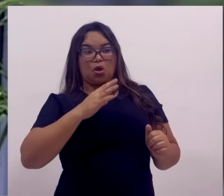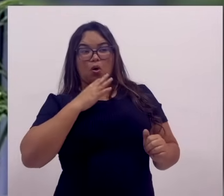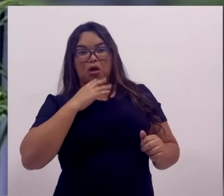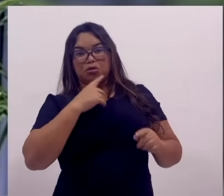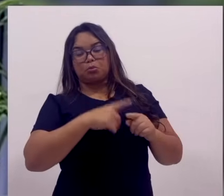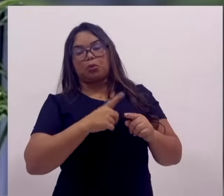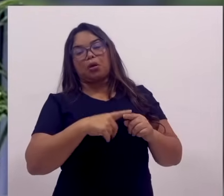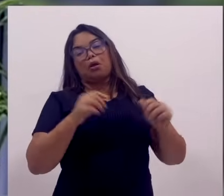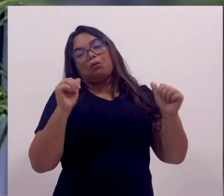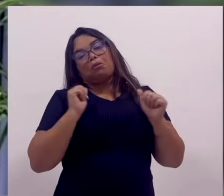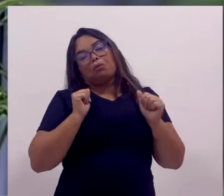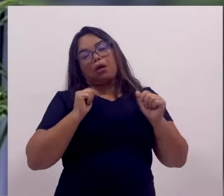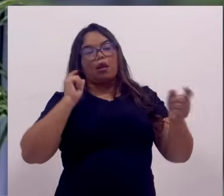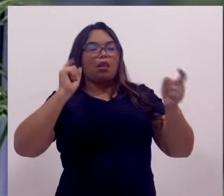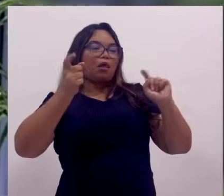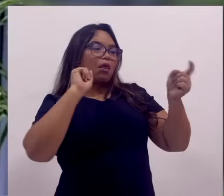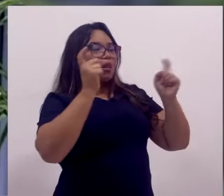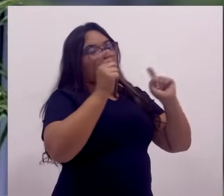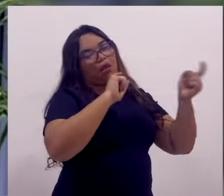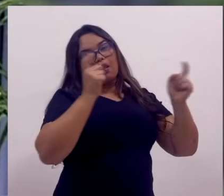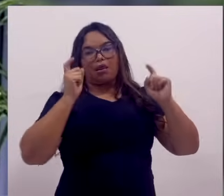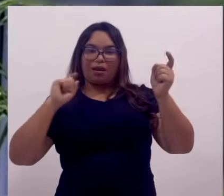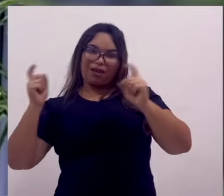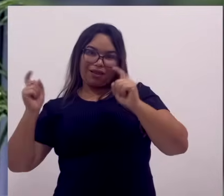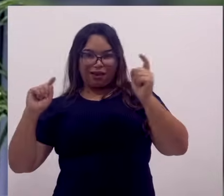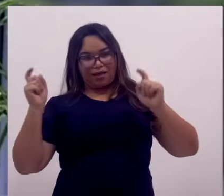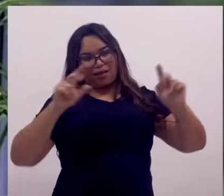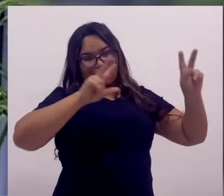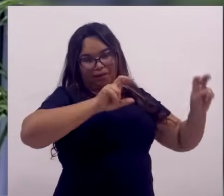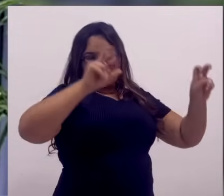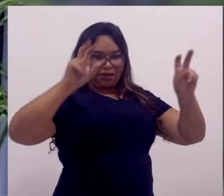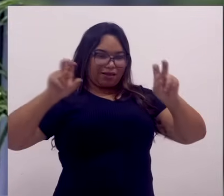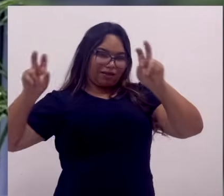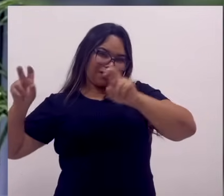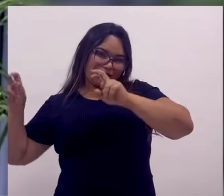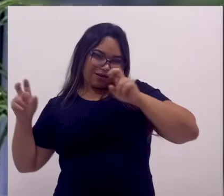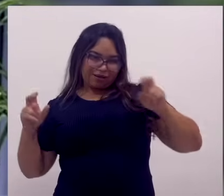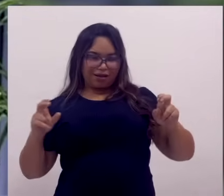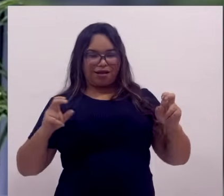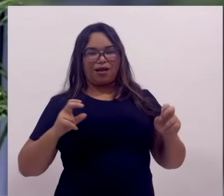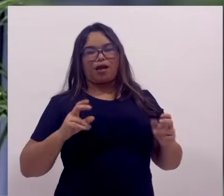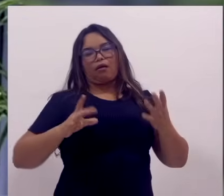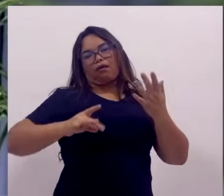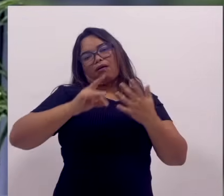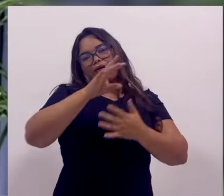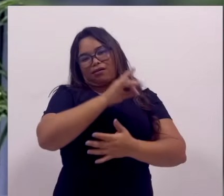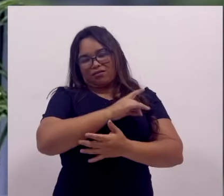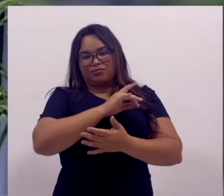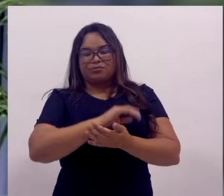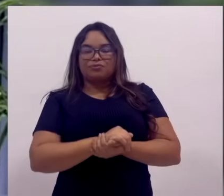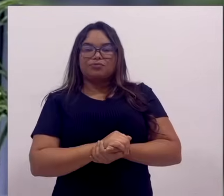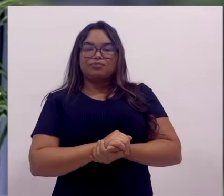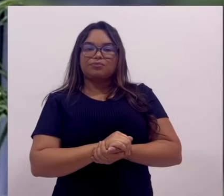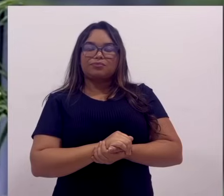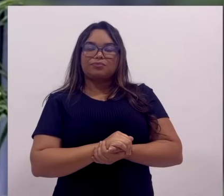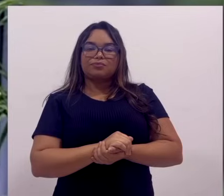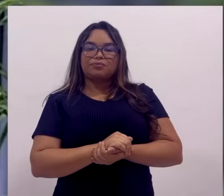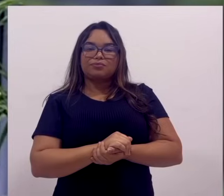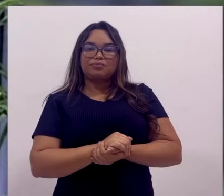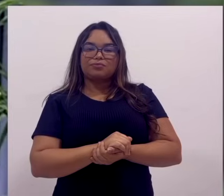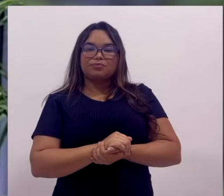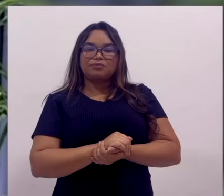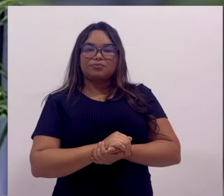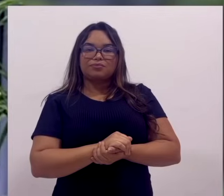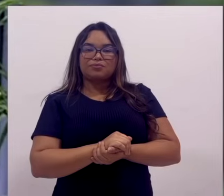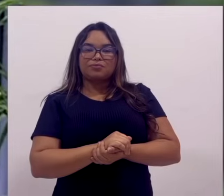essa verdade. Eles são conhecidos por ficar ociosos e por ficar discutindo entre si a respeito das